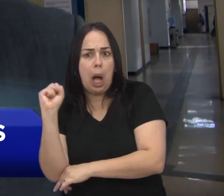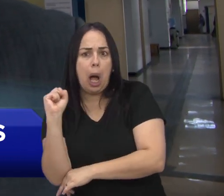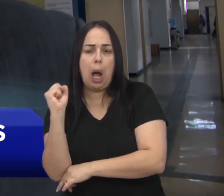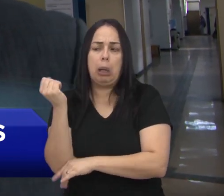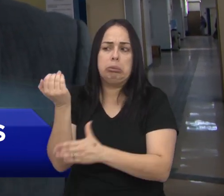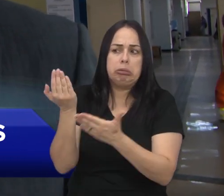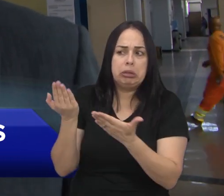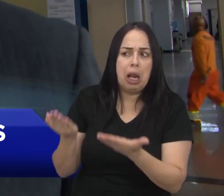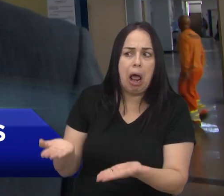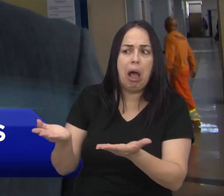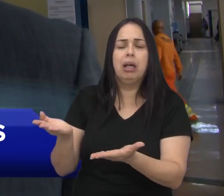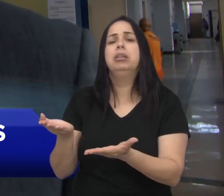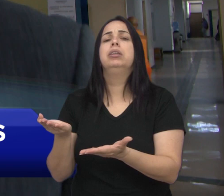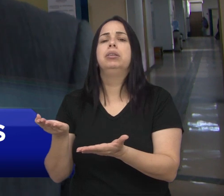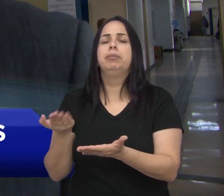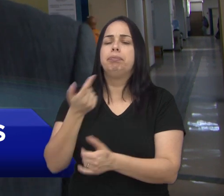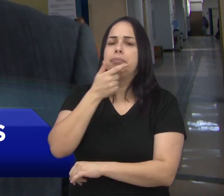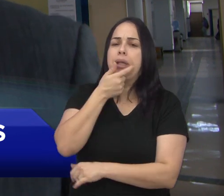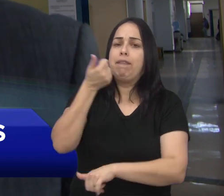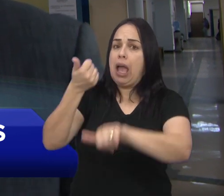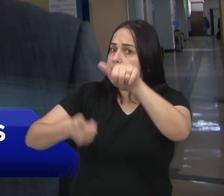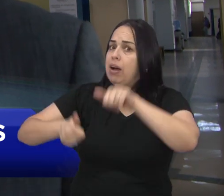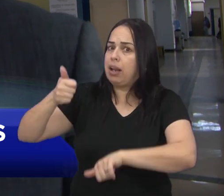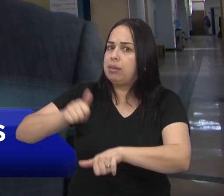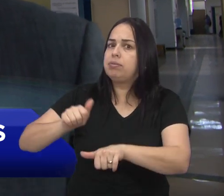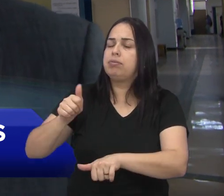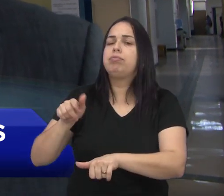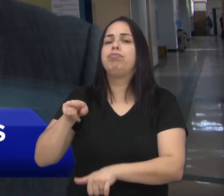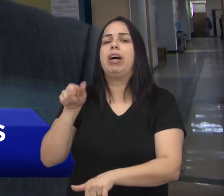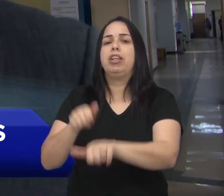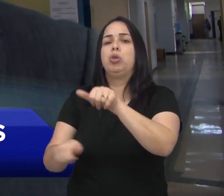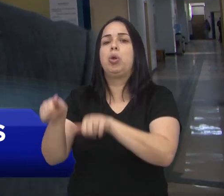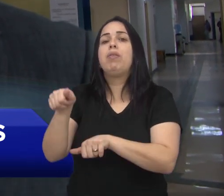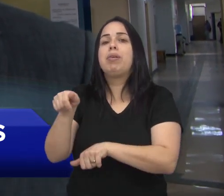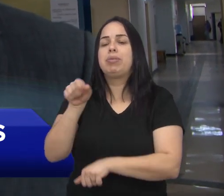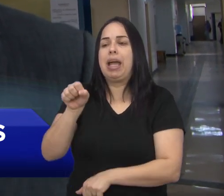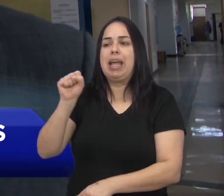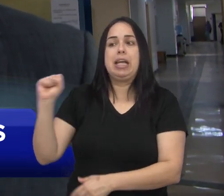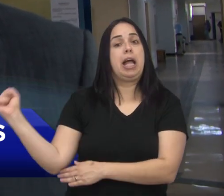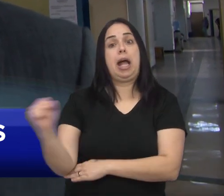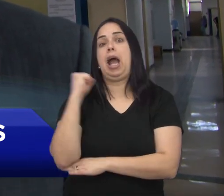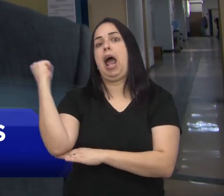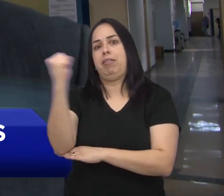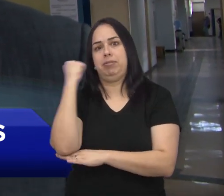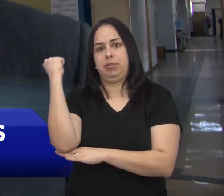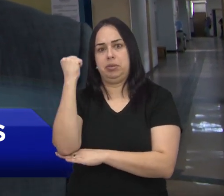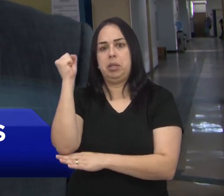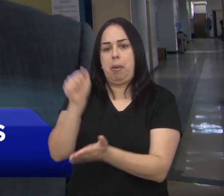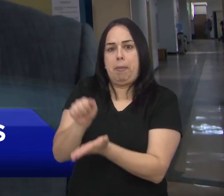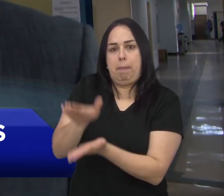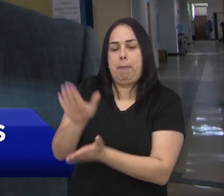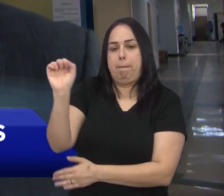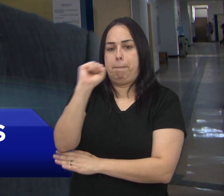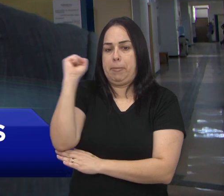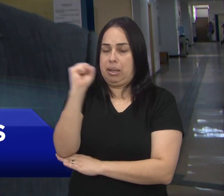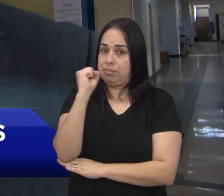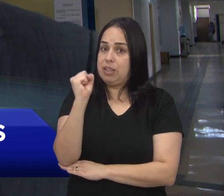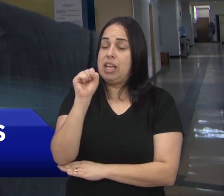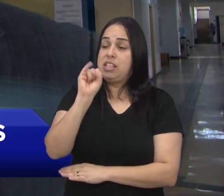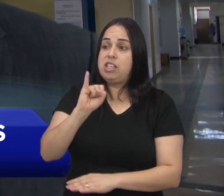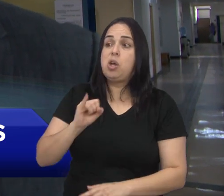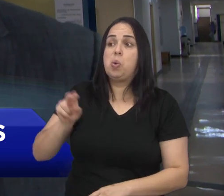do volume da irregularidade, da quantidade, da gravidade, isso pode se transformar numa sanção mais